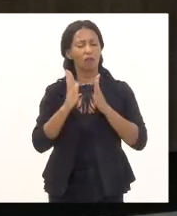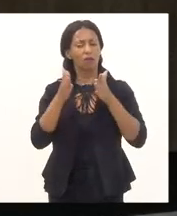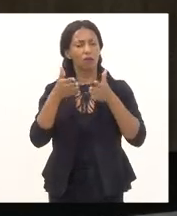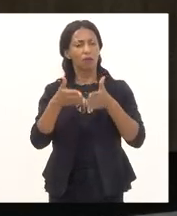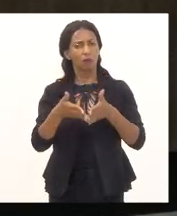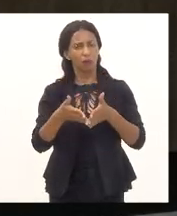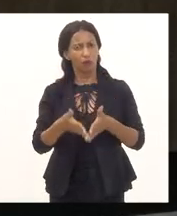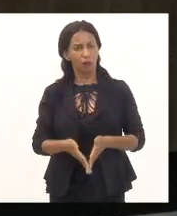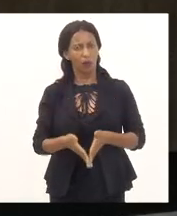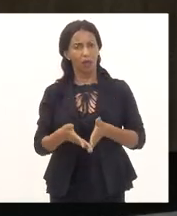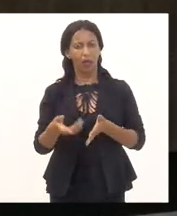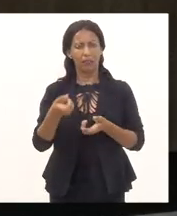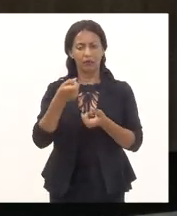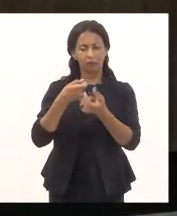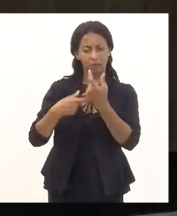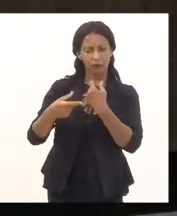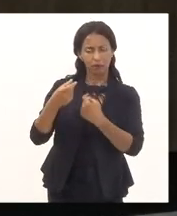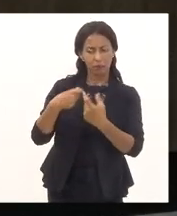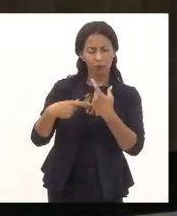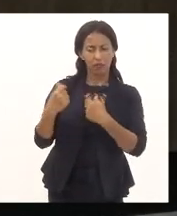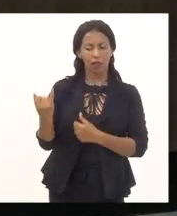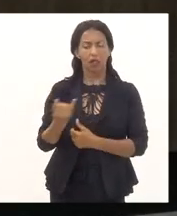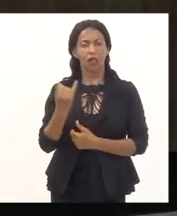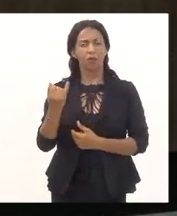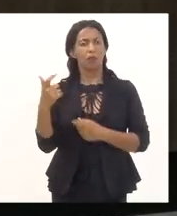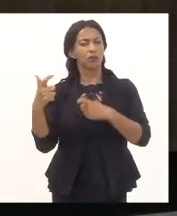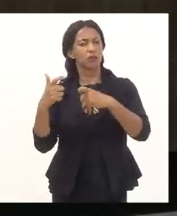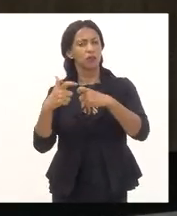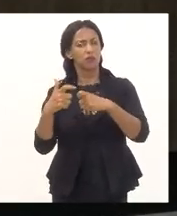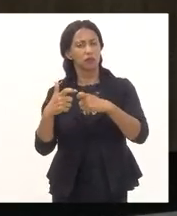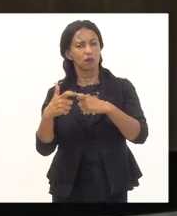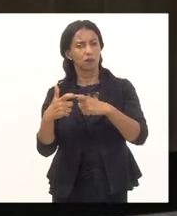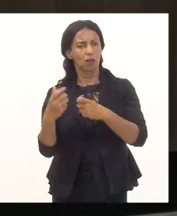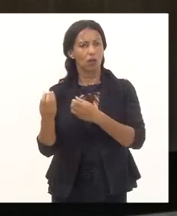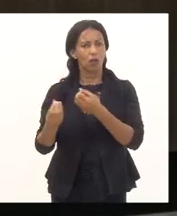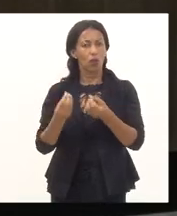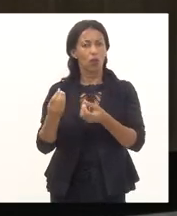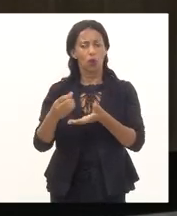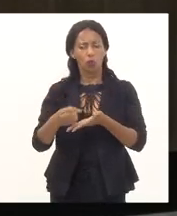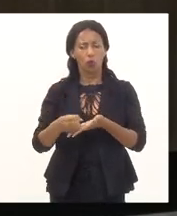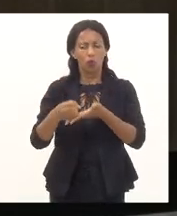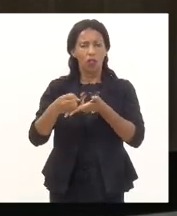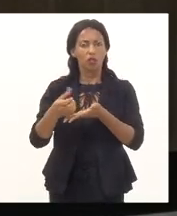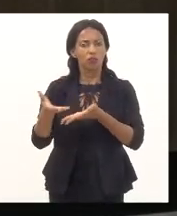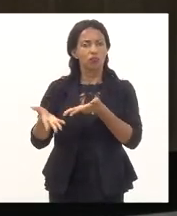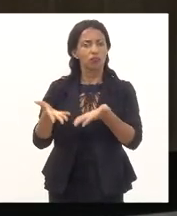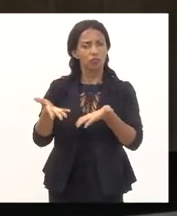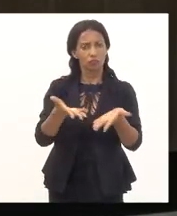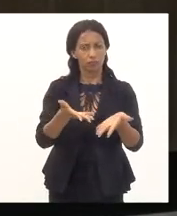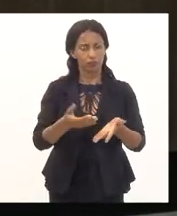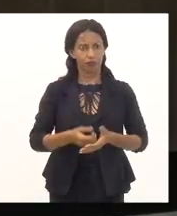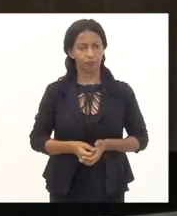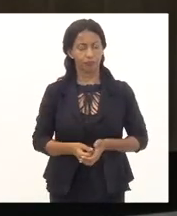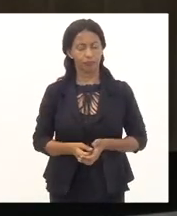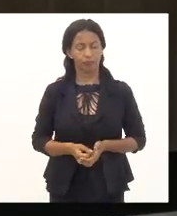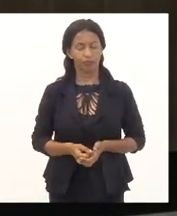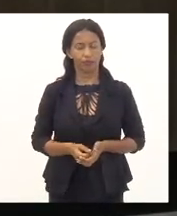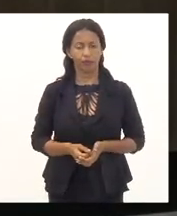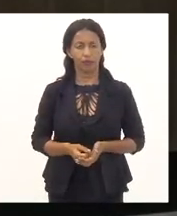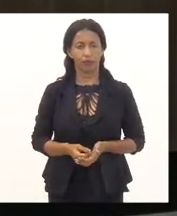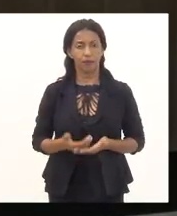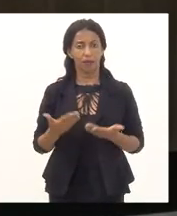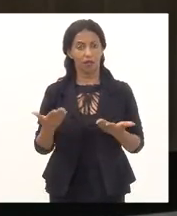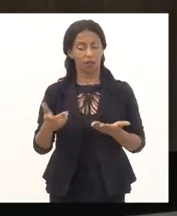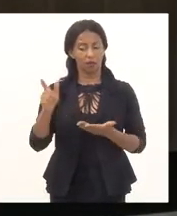centrada na medicalização, no papel da medicina como eixo estruturante do tratamento. Então, Nise